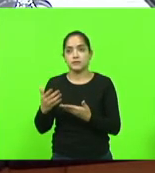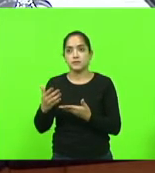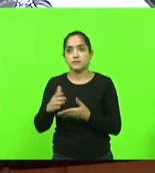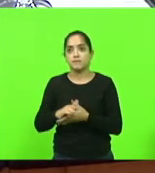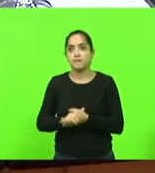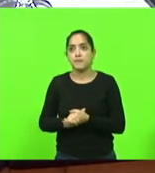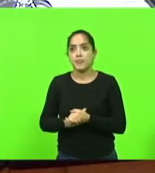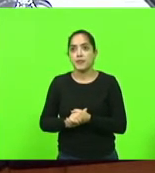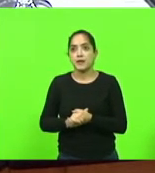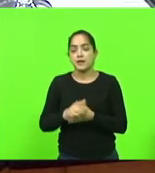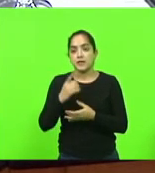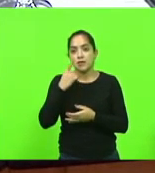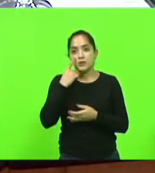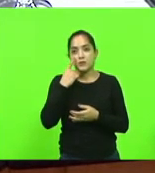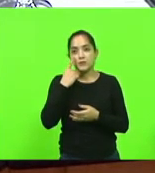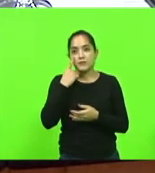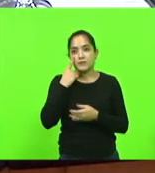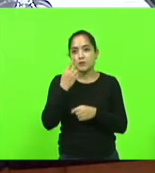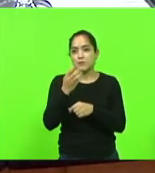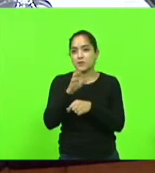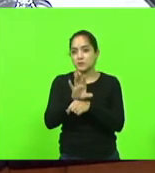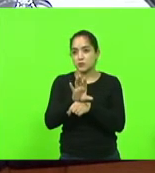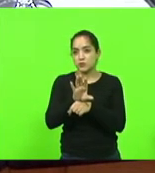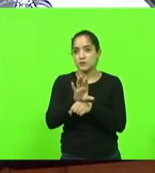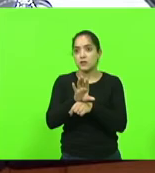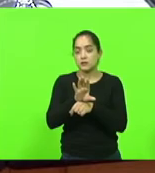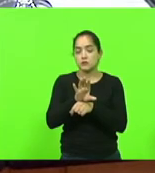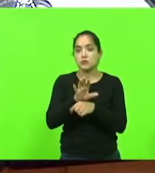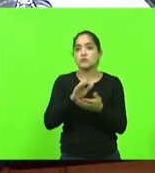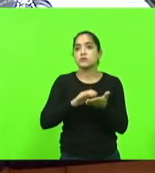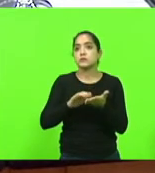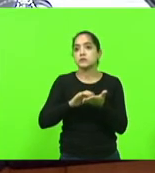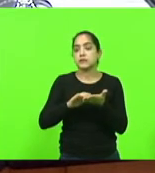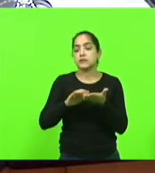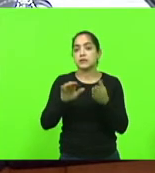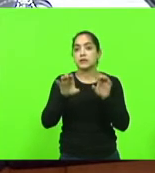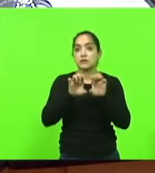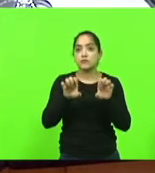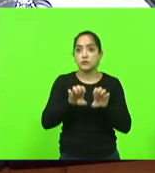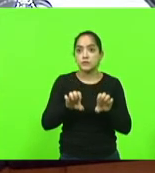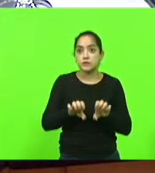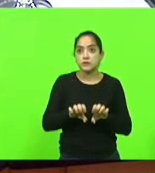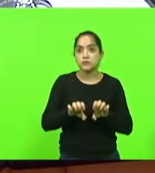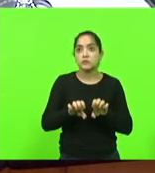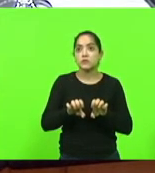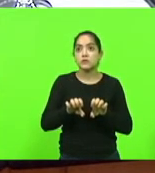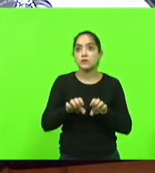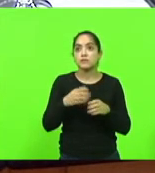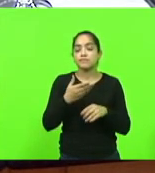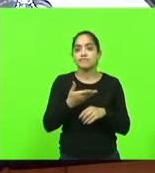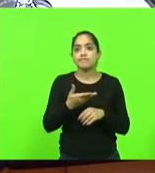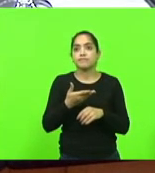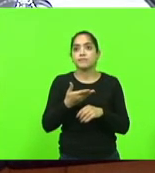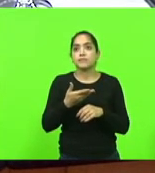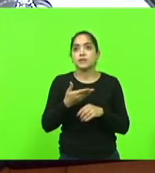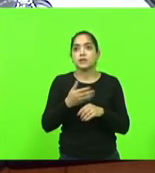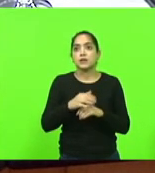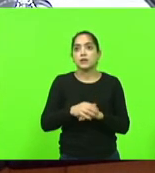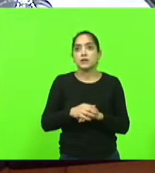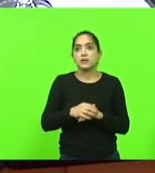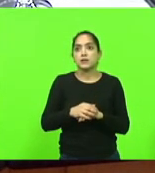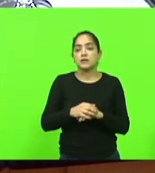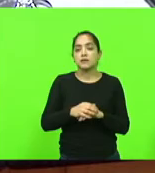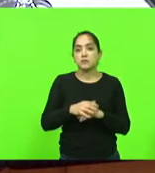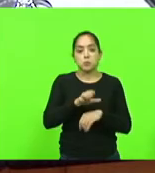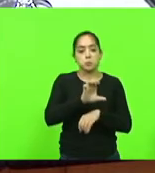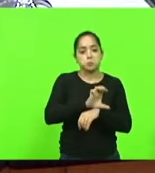Eu vi uma postagem do secretário de Infraestrutura que a rodovia, deputado Milton, ela não é estadual,